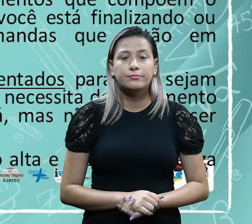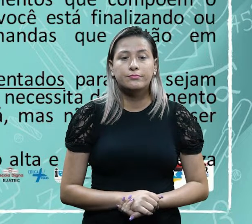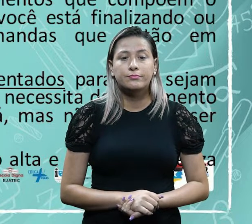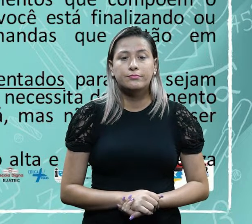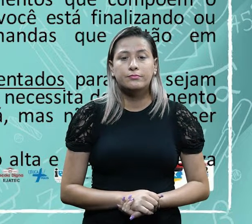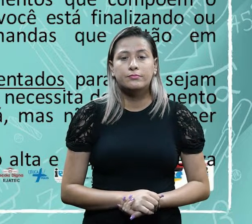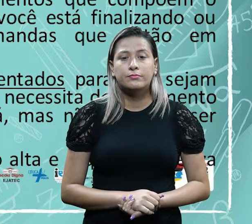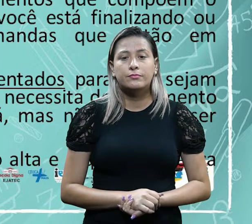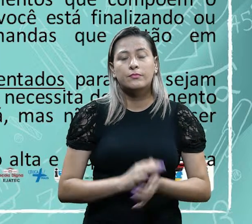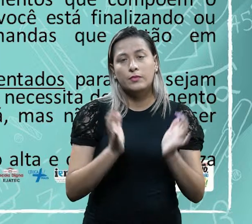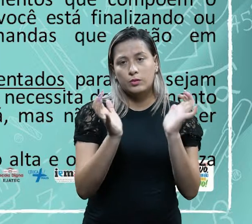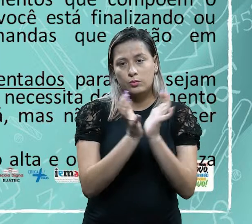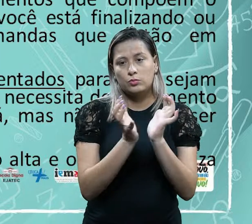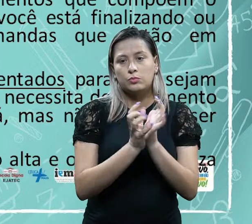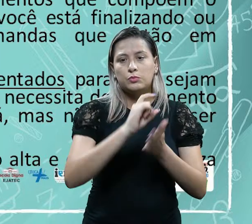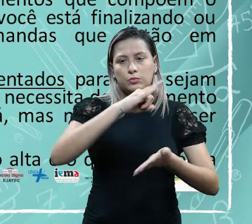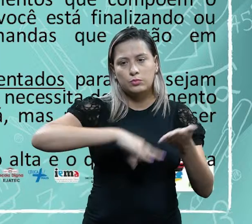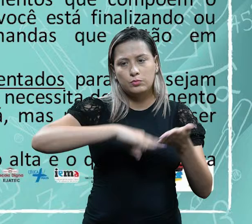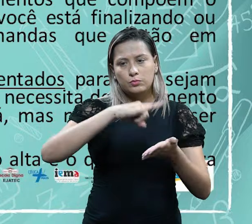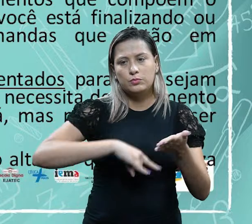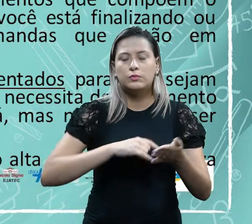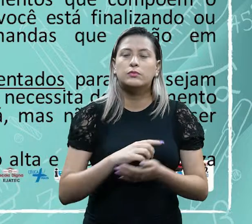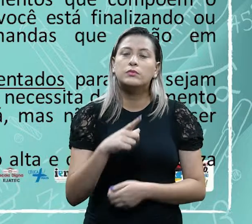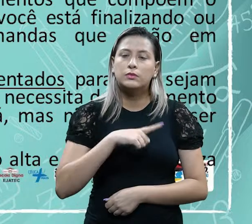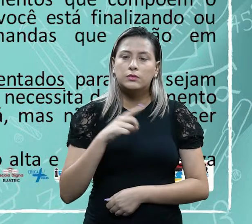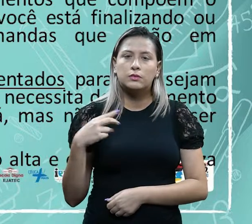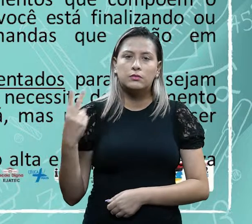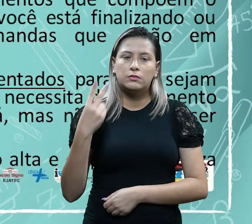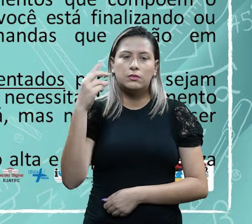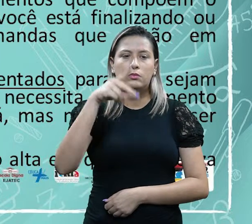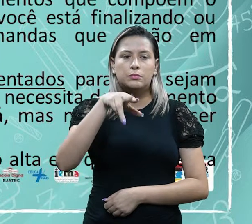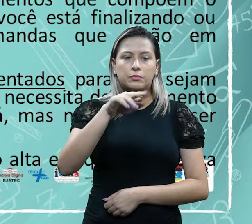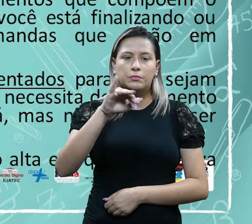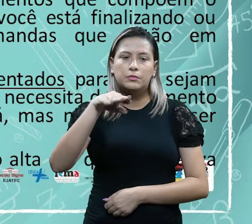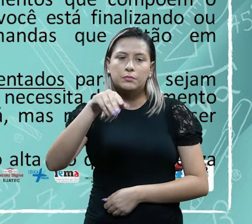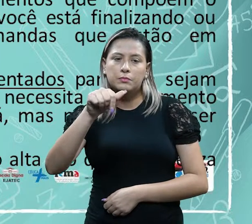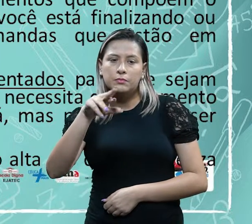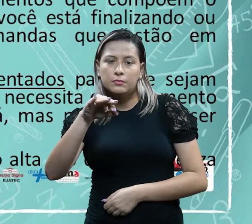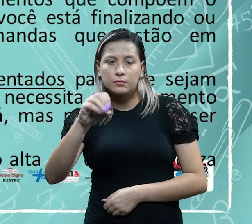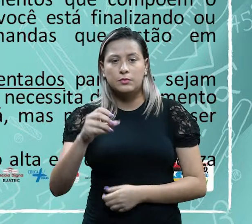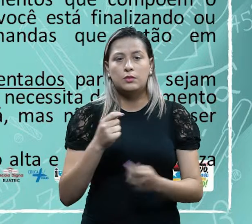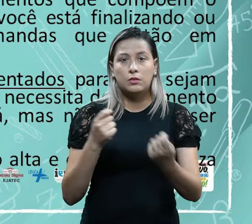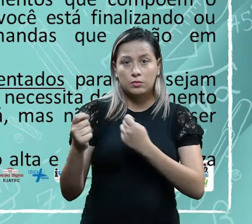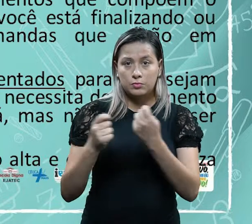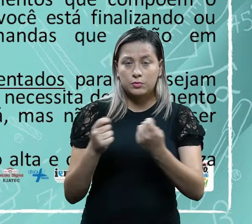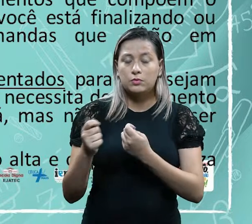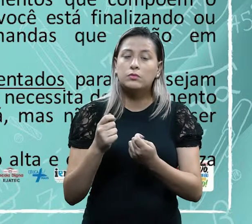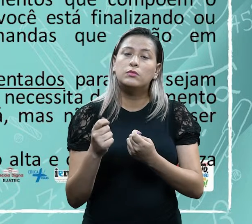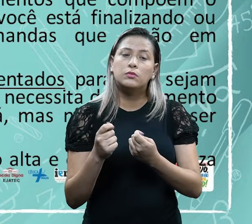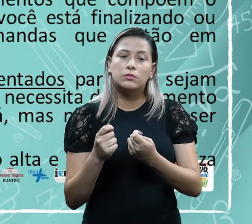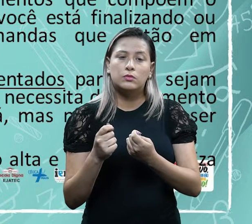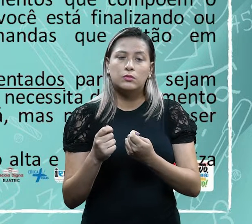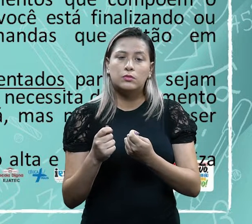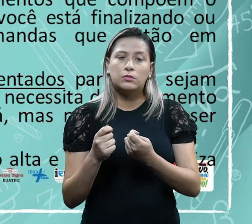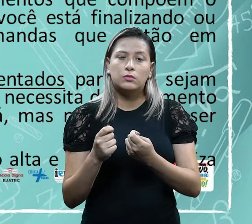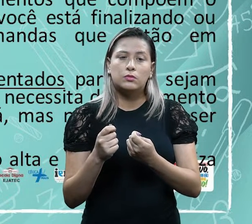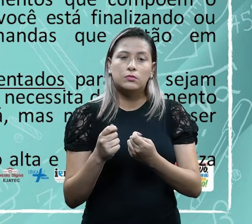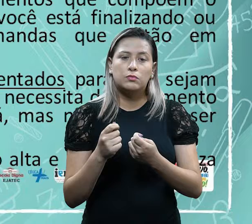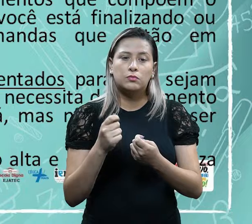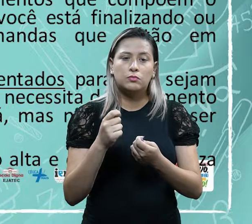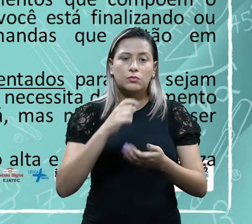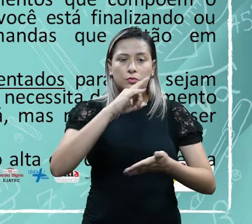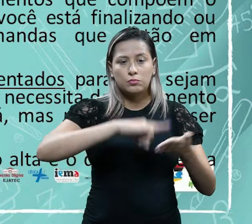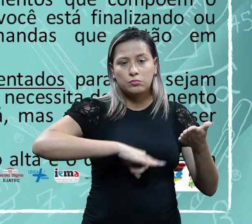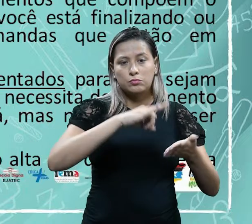arquivo corrente, ele é um conjunto de documentos que possuem um valor primário, administrativo, fiscal ou